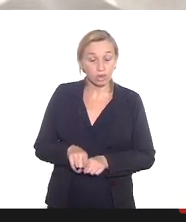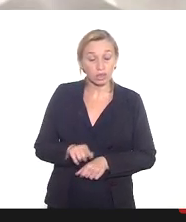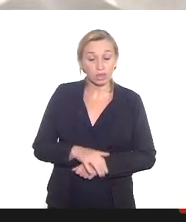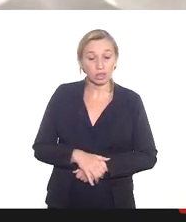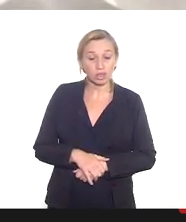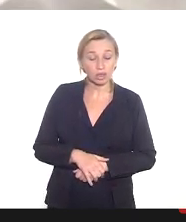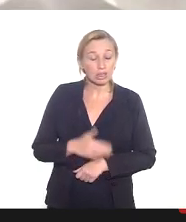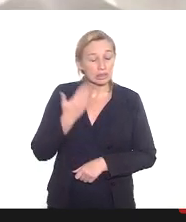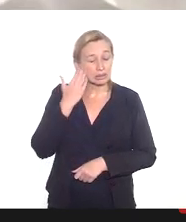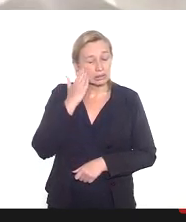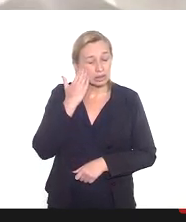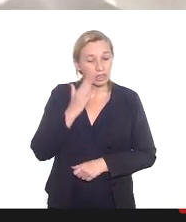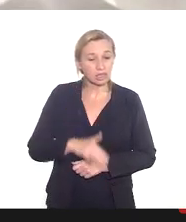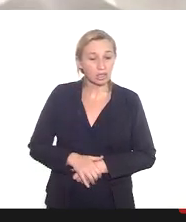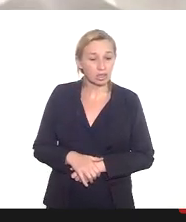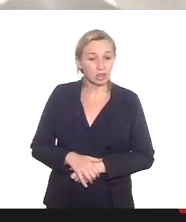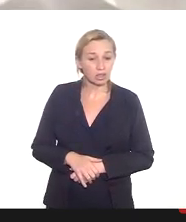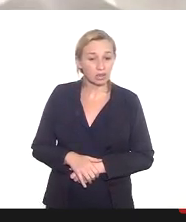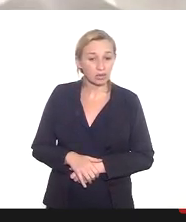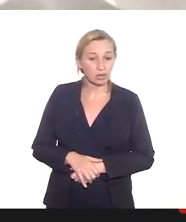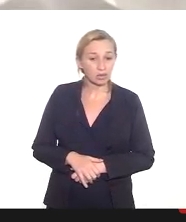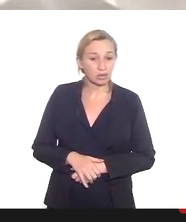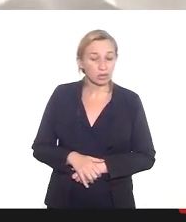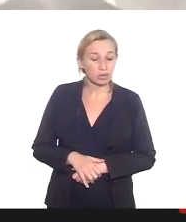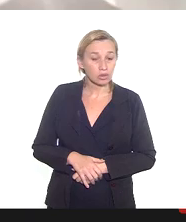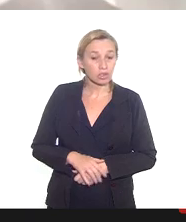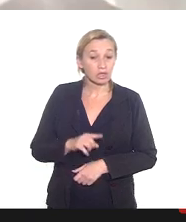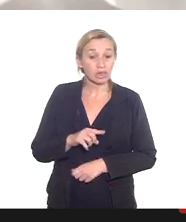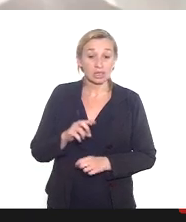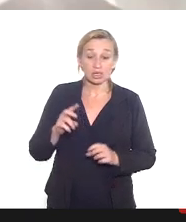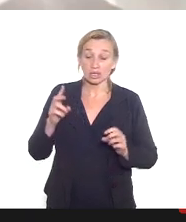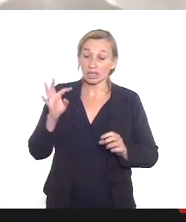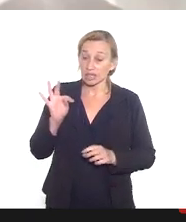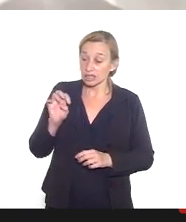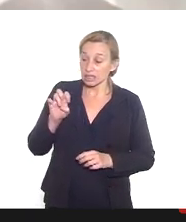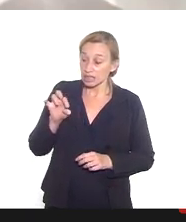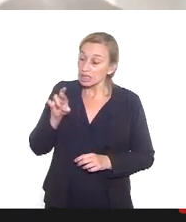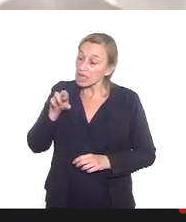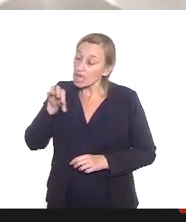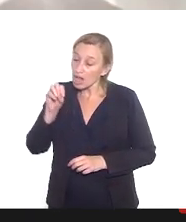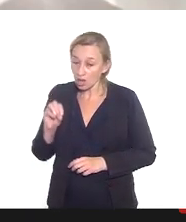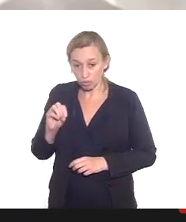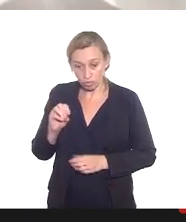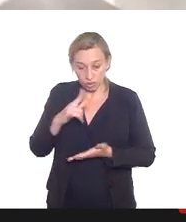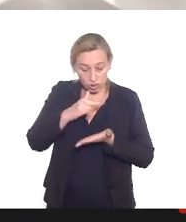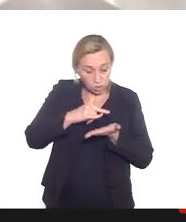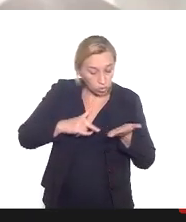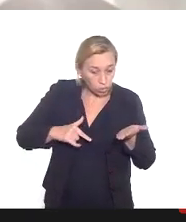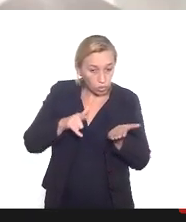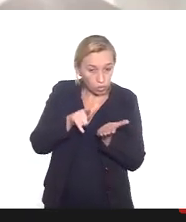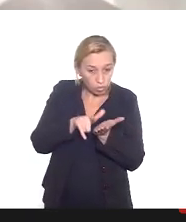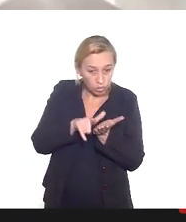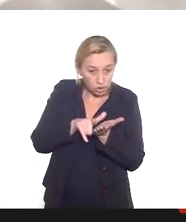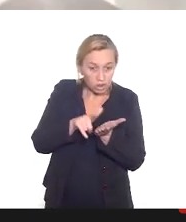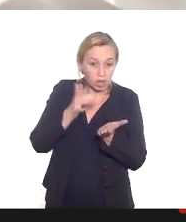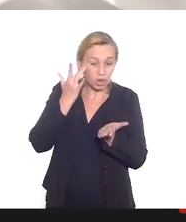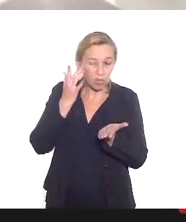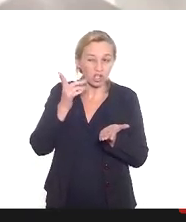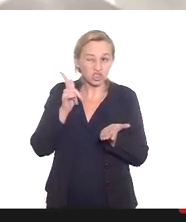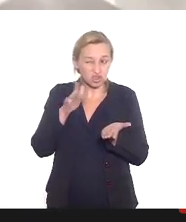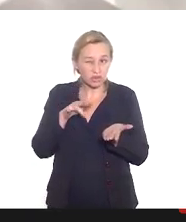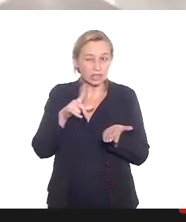é entender esse esse termo de consentimento igual eu acho que